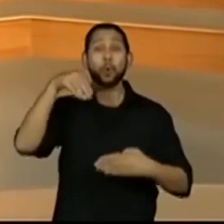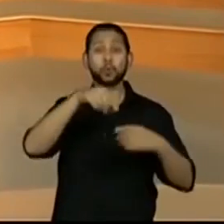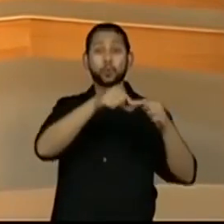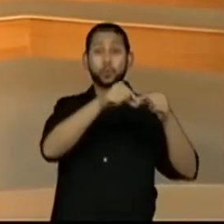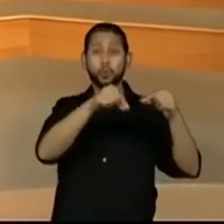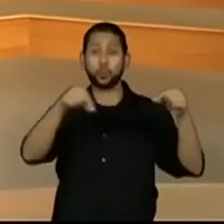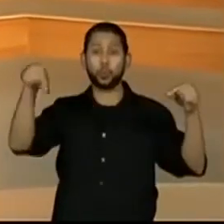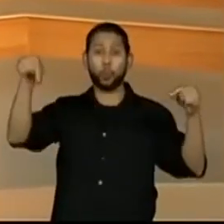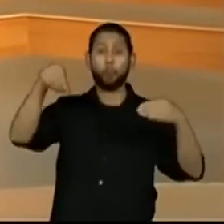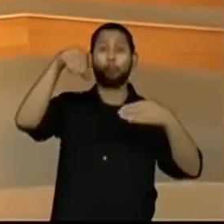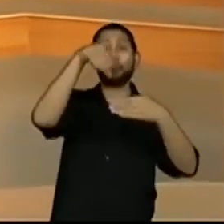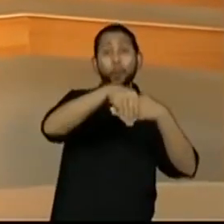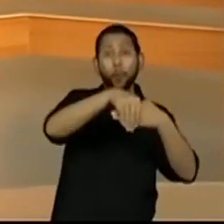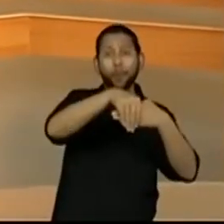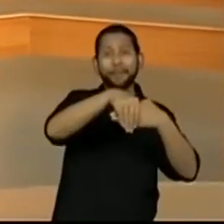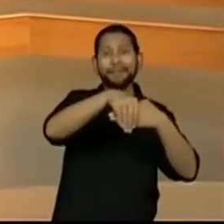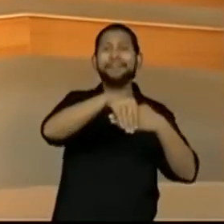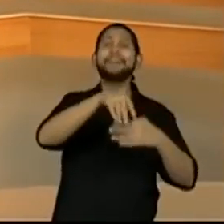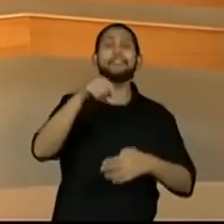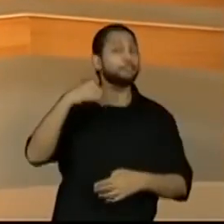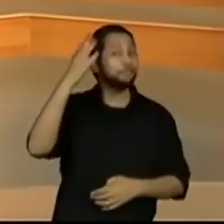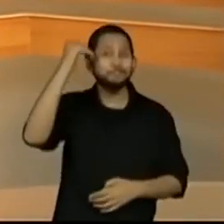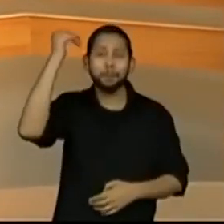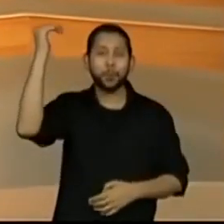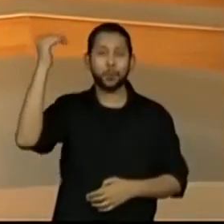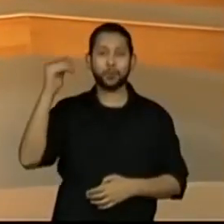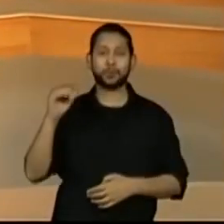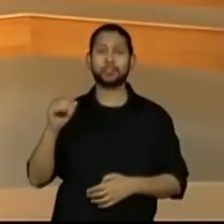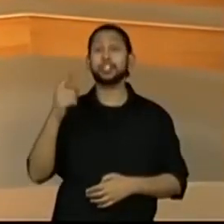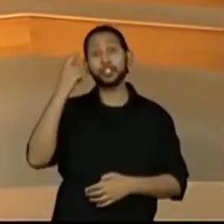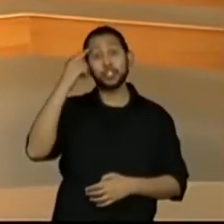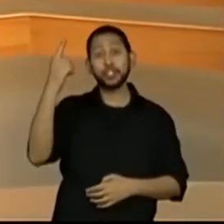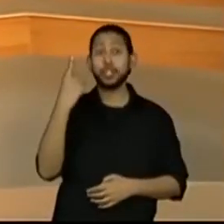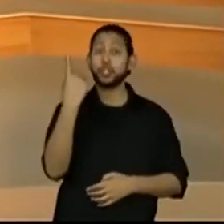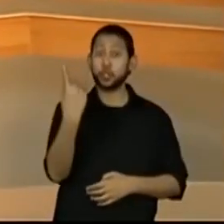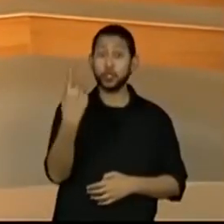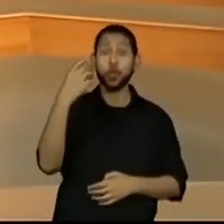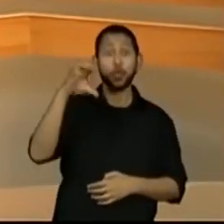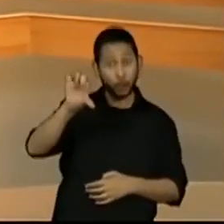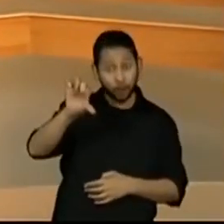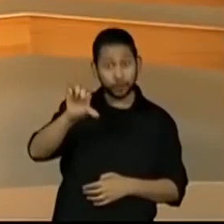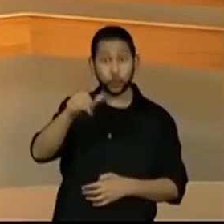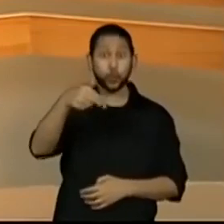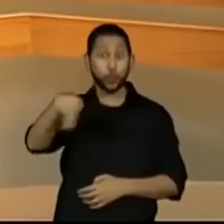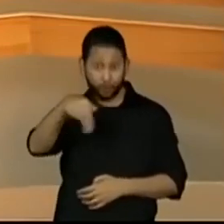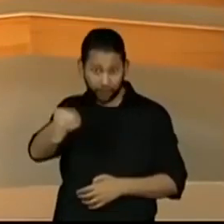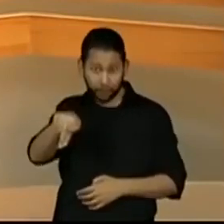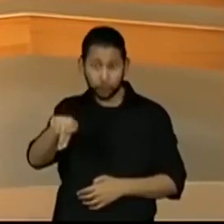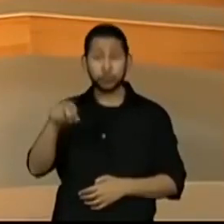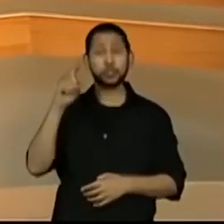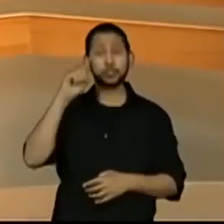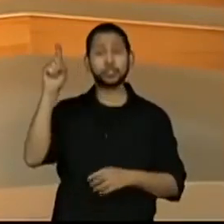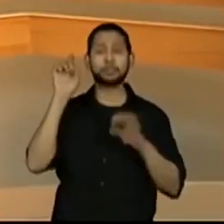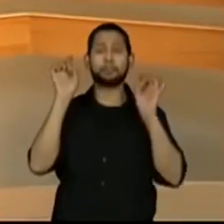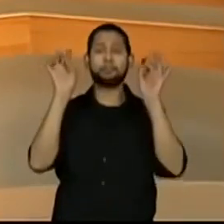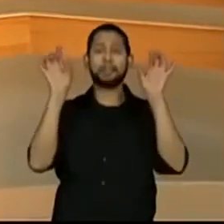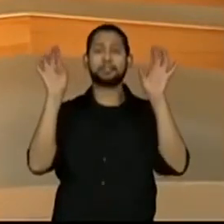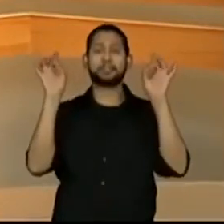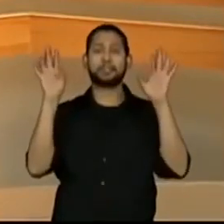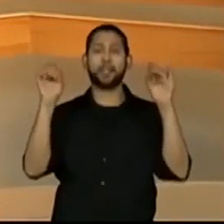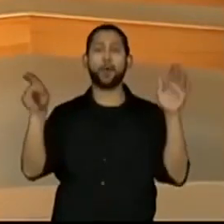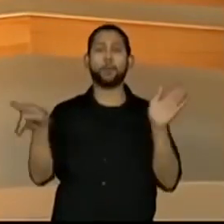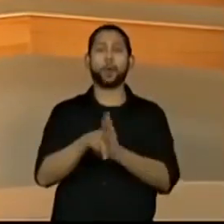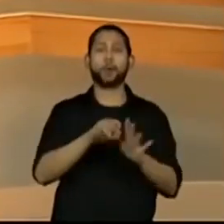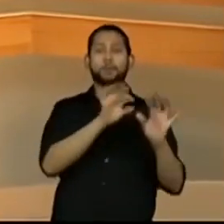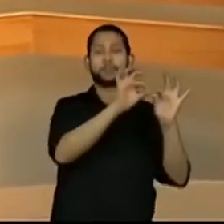de 1865. Dia 19 de novembro é considerado o Dia do Cordelista em homenagem a ele. Né? Mais